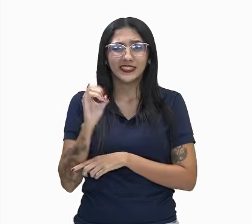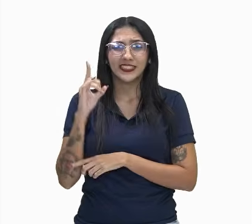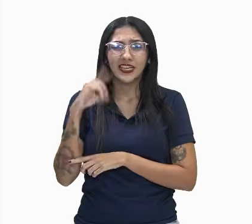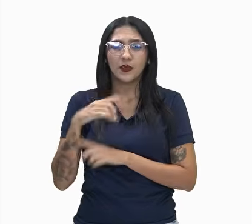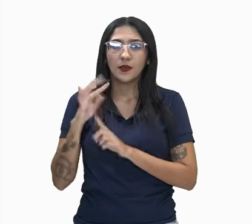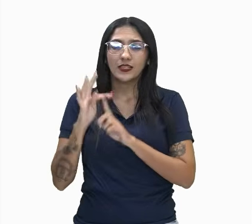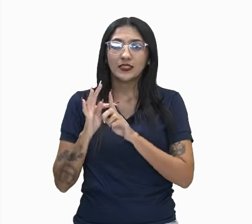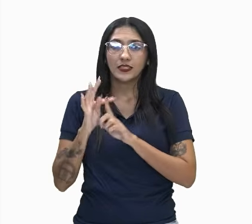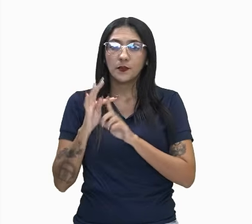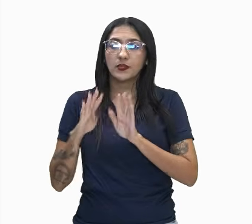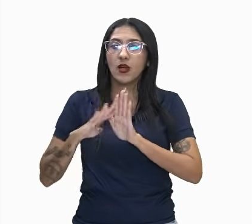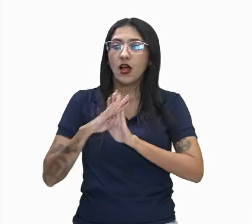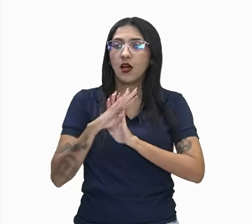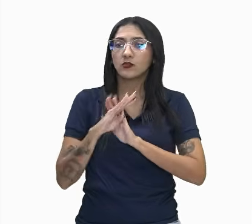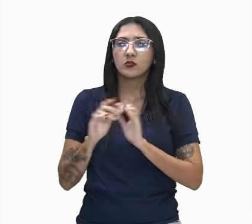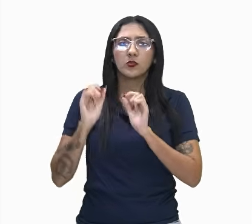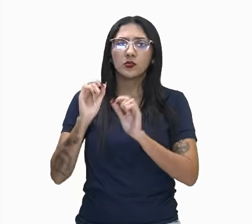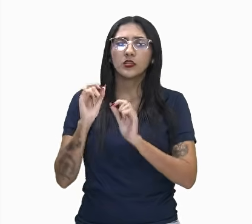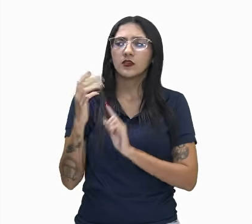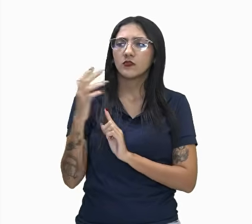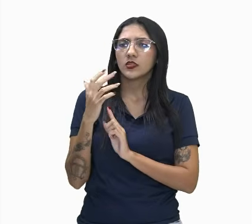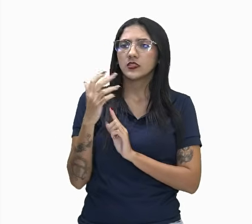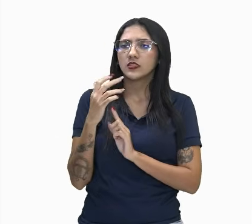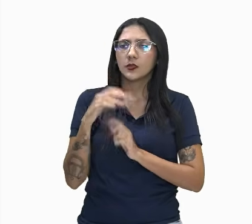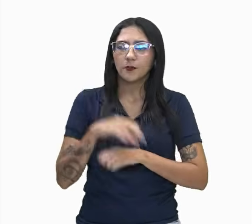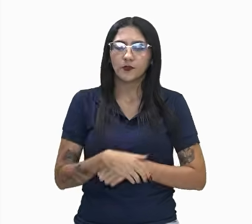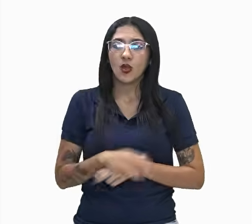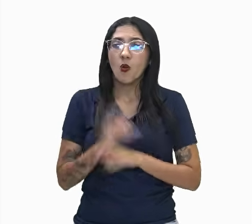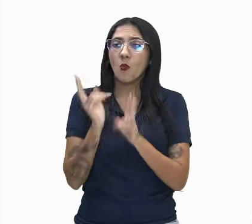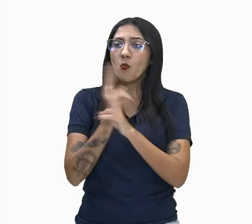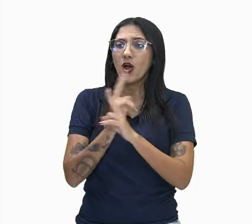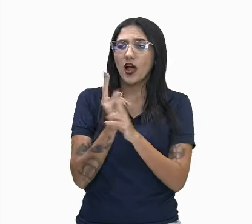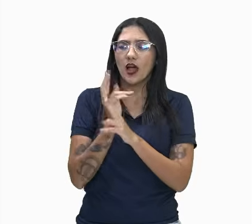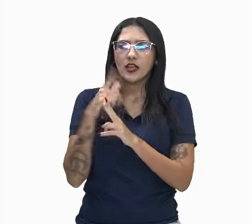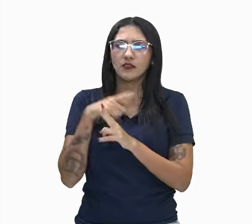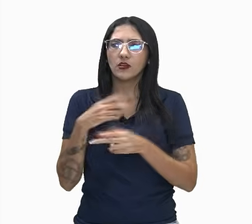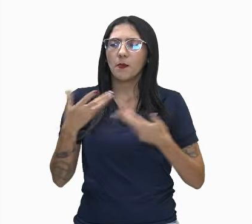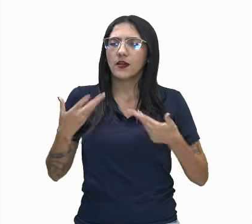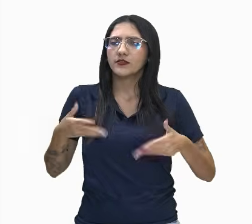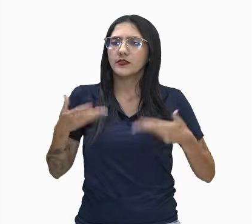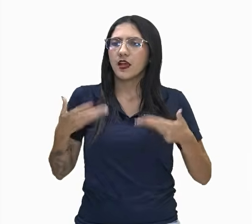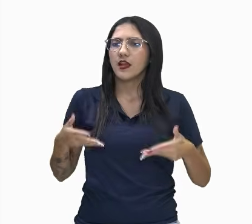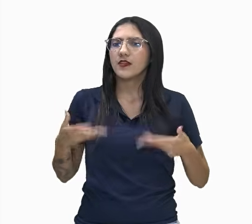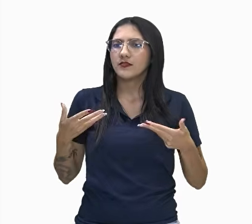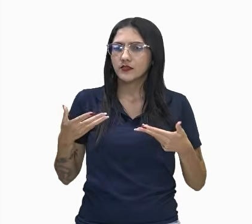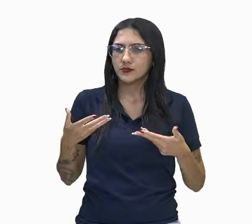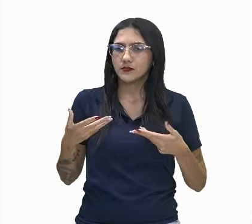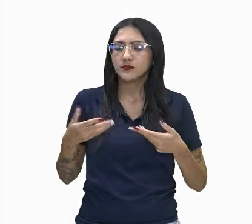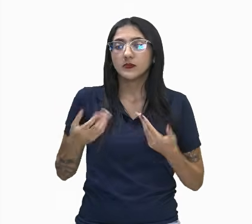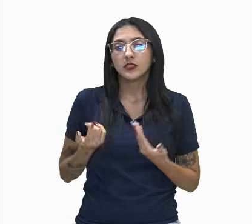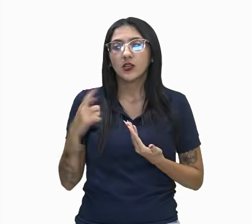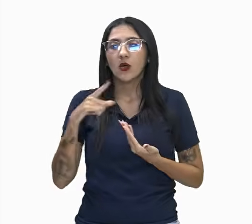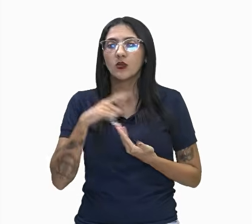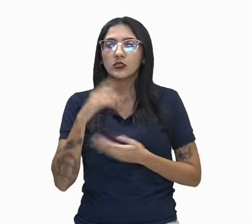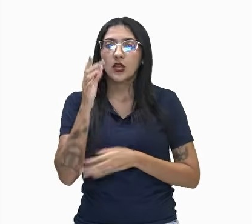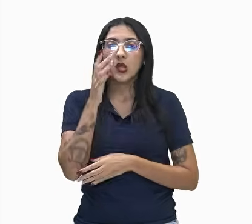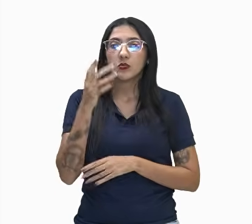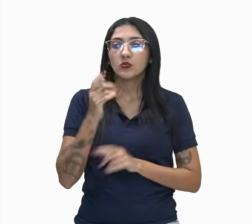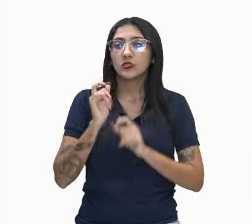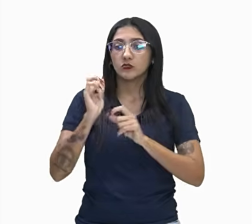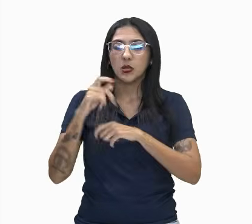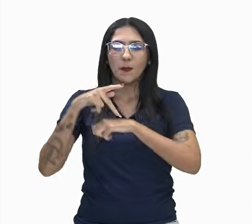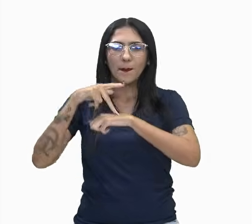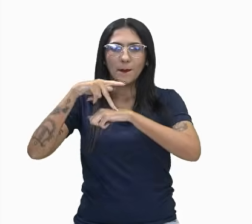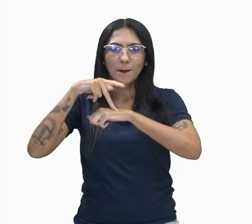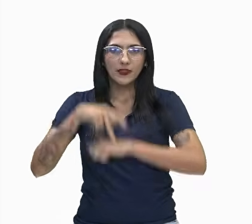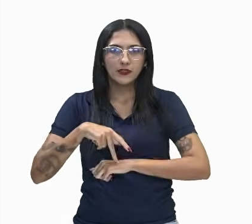que vai influenciar na pressão? O ar ele fica mais leve e isso acaba provocando uma maior pressão